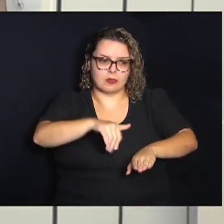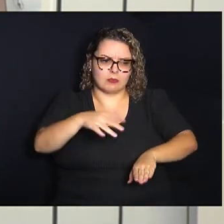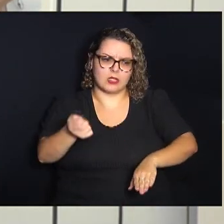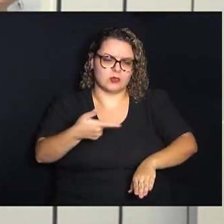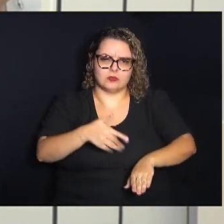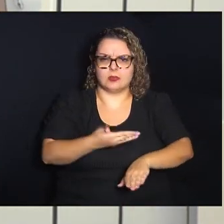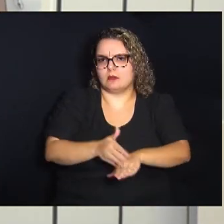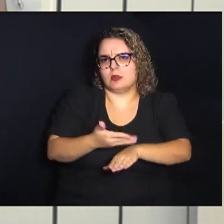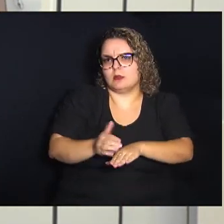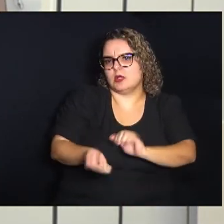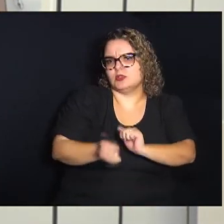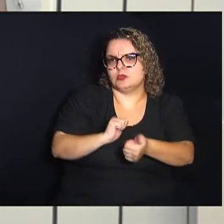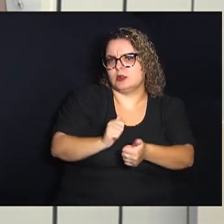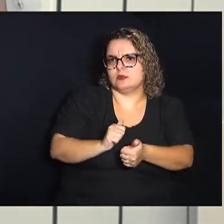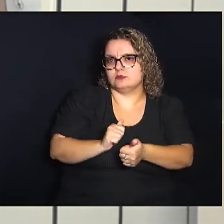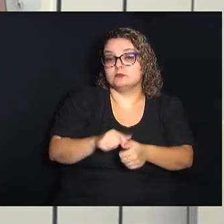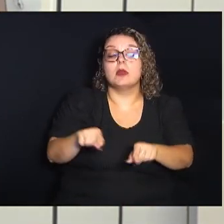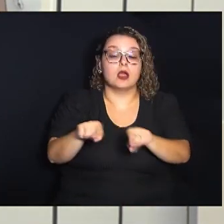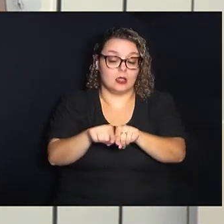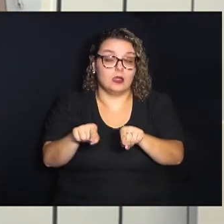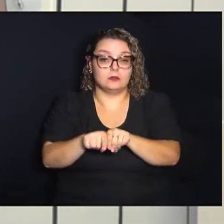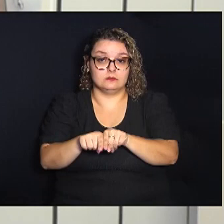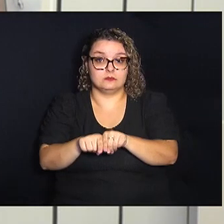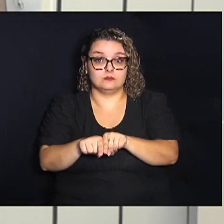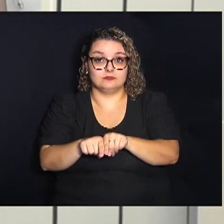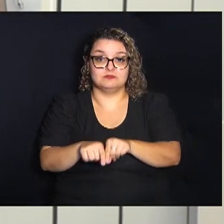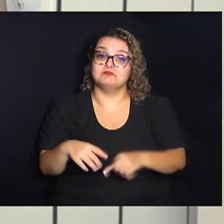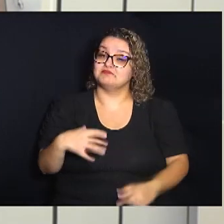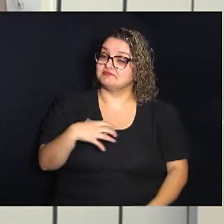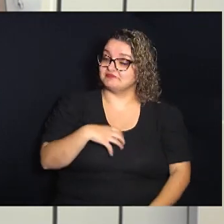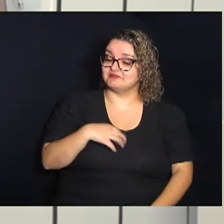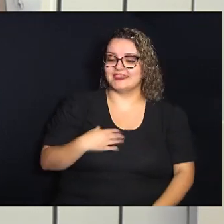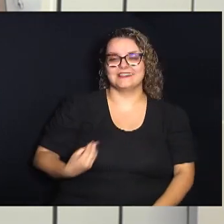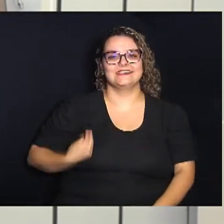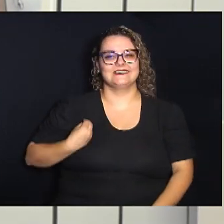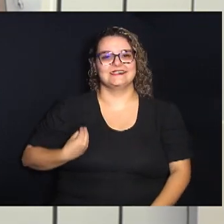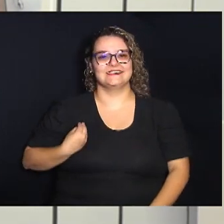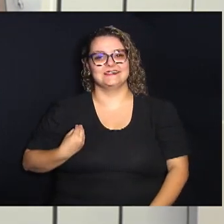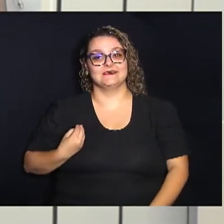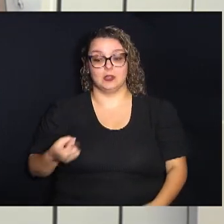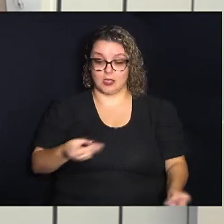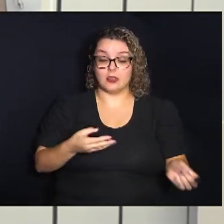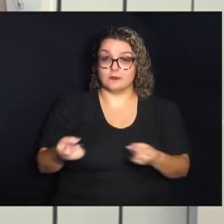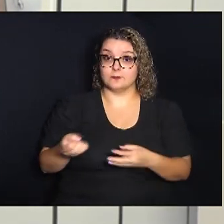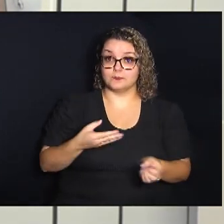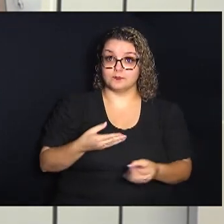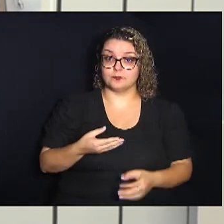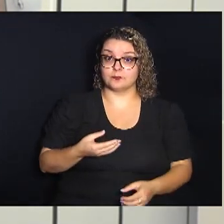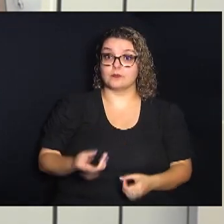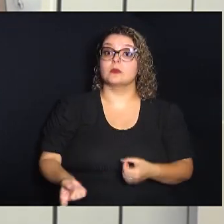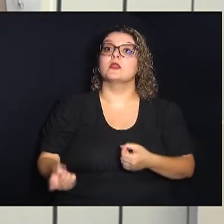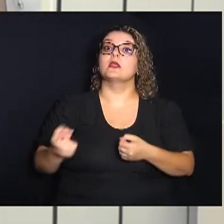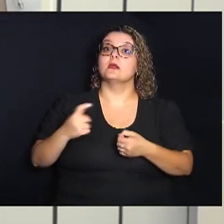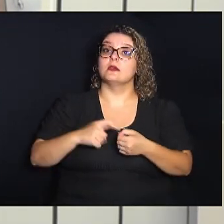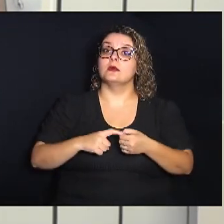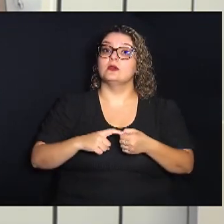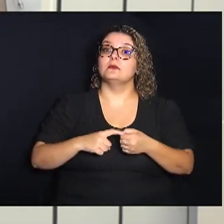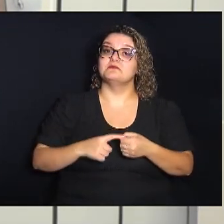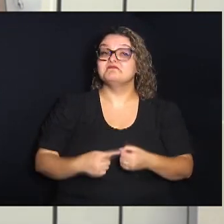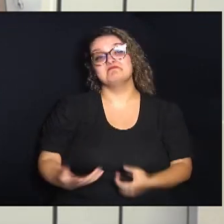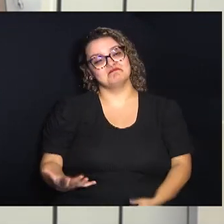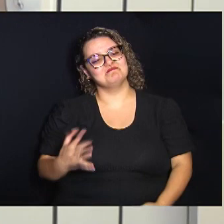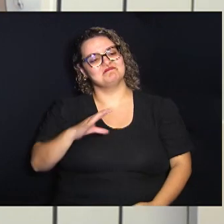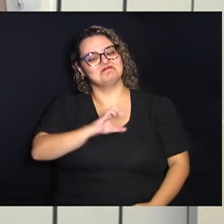prática esportiva, é também um estilo de vida. E recentemente voltou a cair no gosto